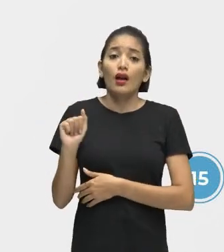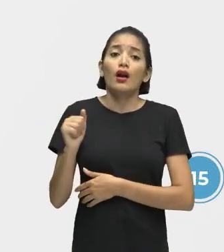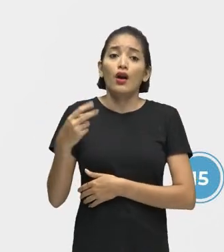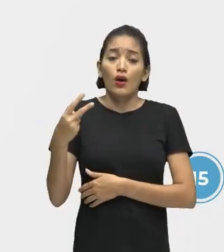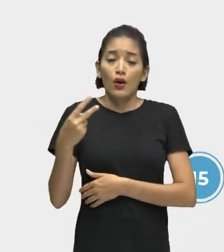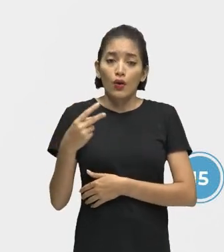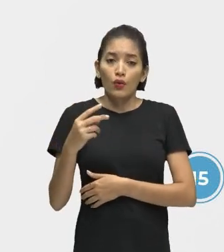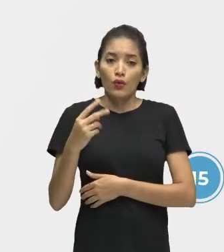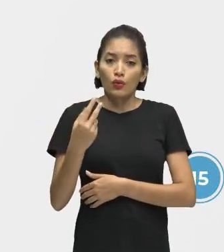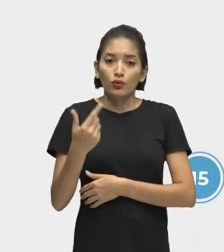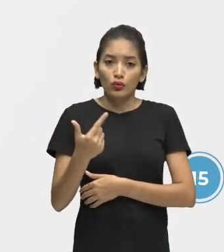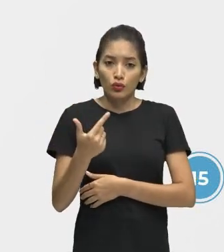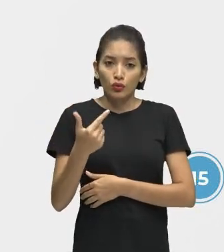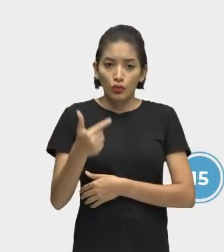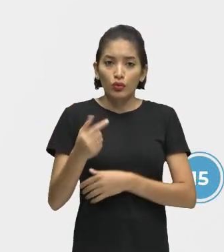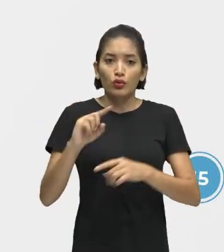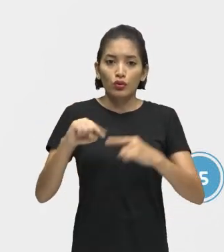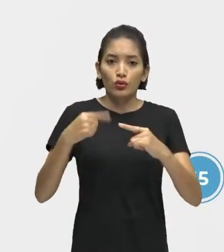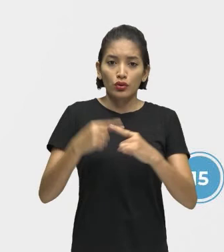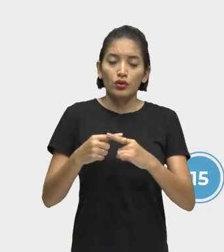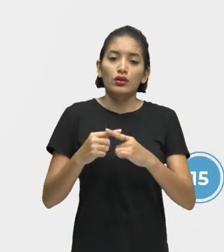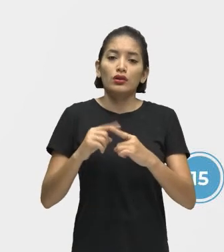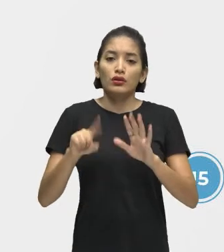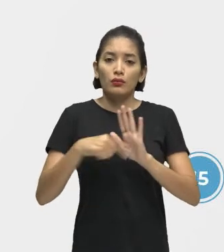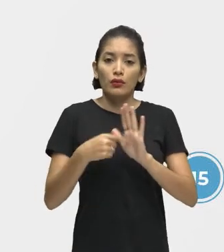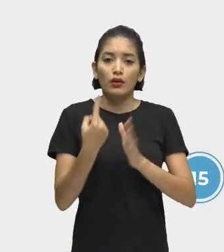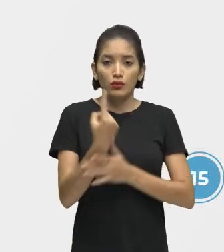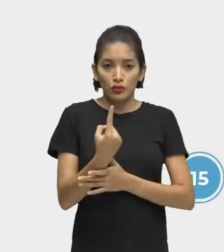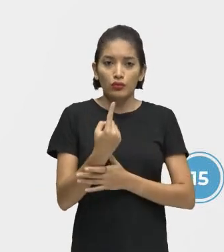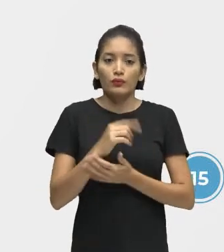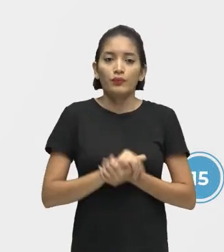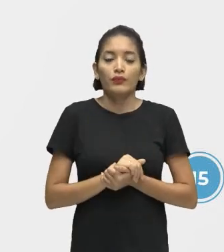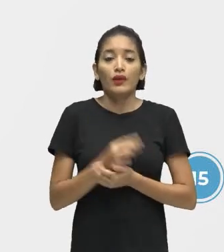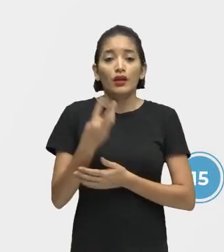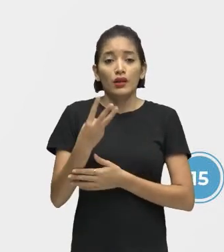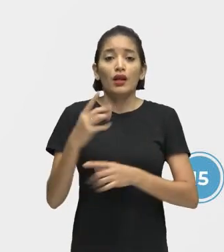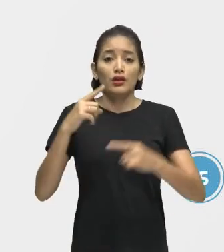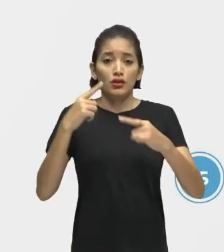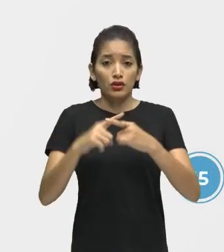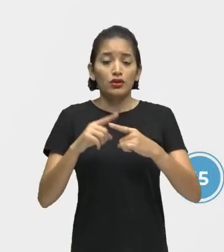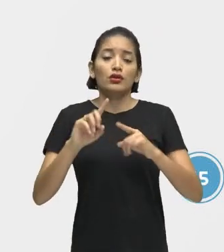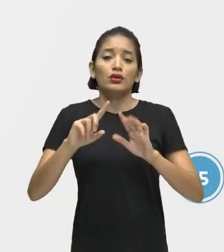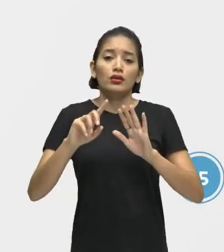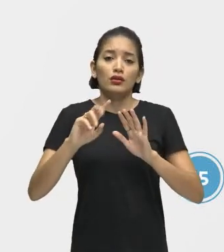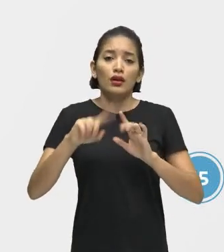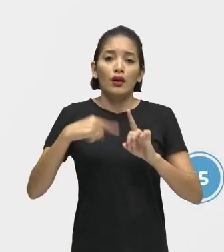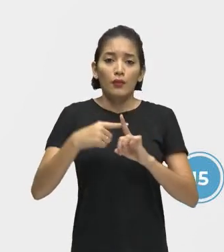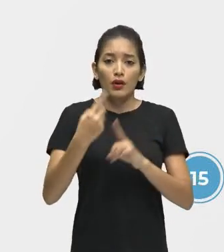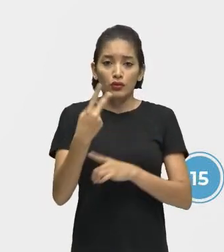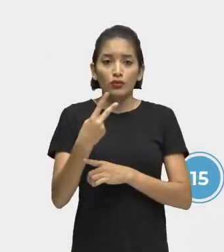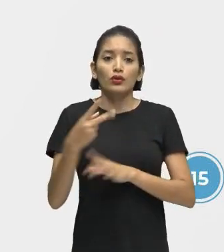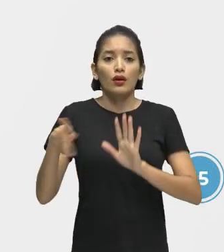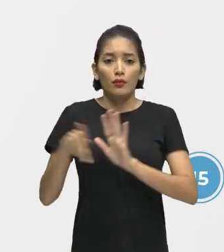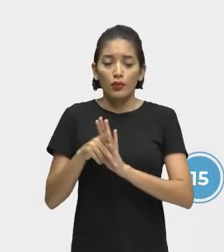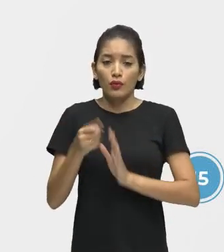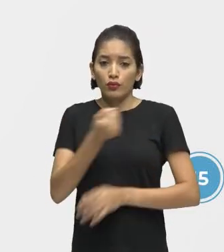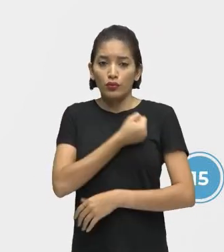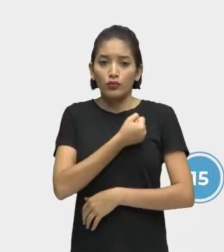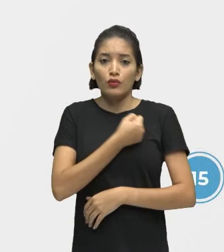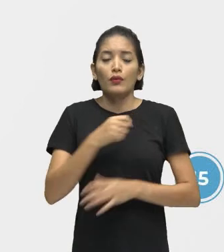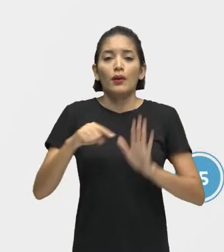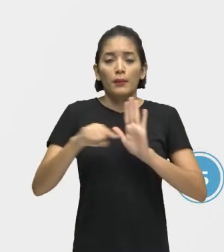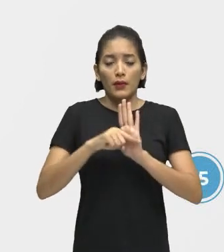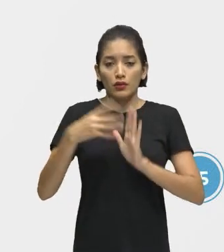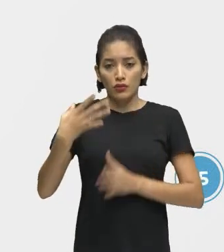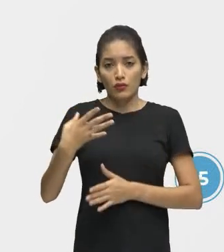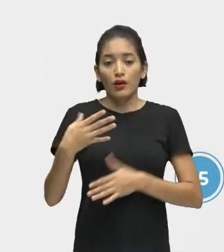4 é igual a esse número aumentado de 1. Letra B. O triplo de um número mais 2 é igual ao próprio número menos 4. Então, a